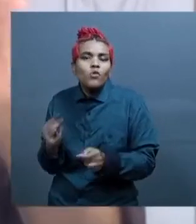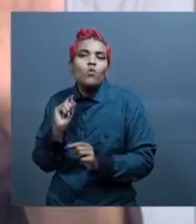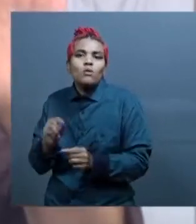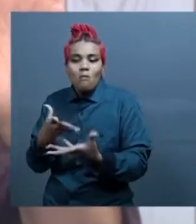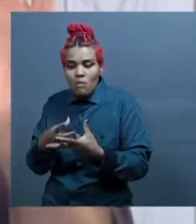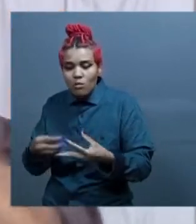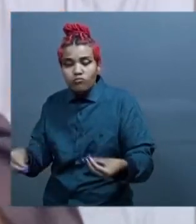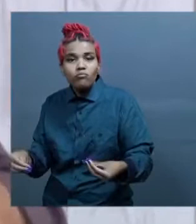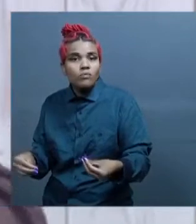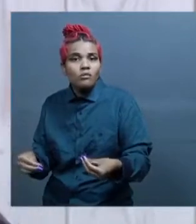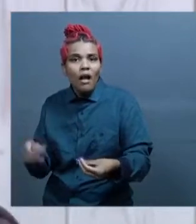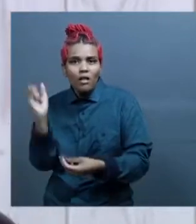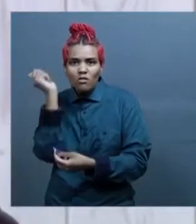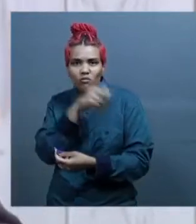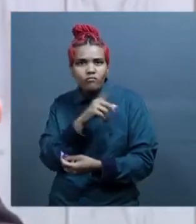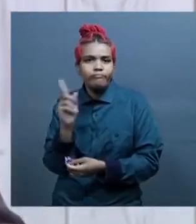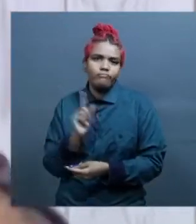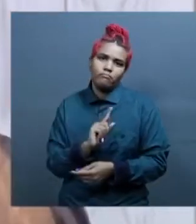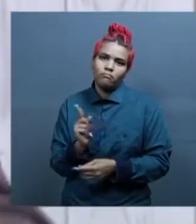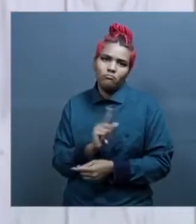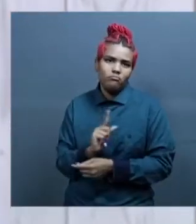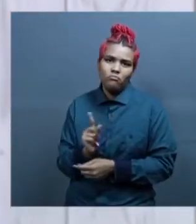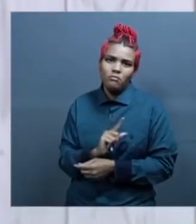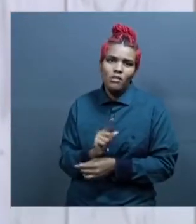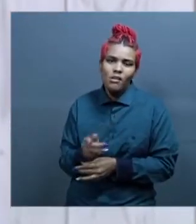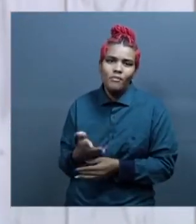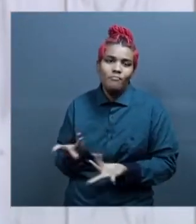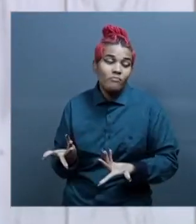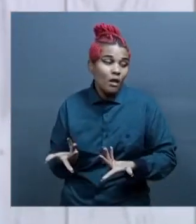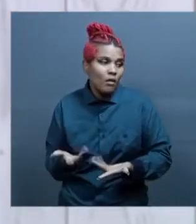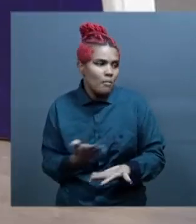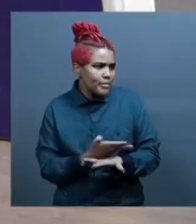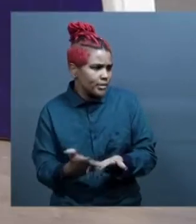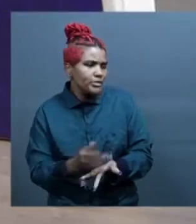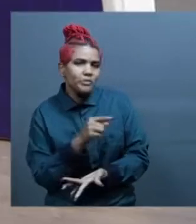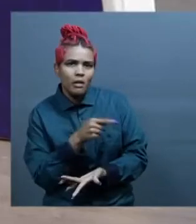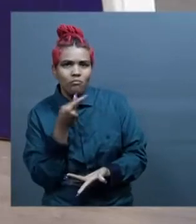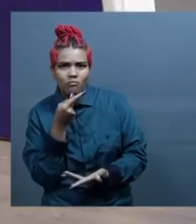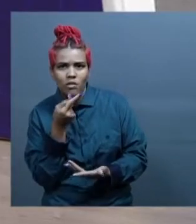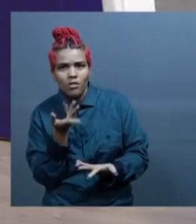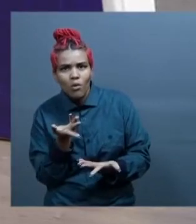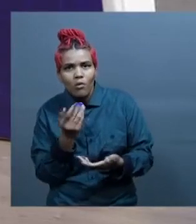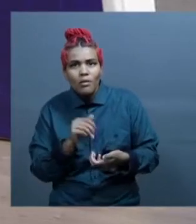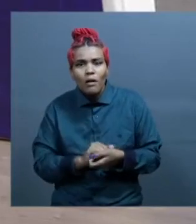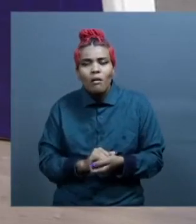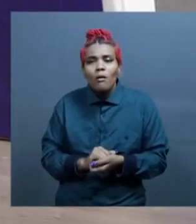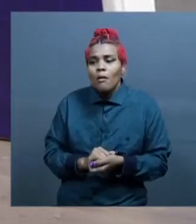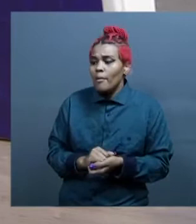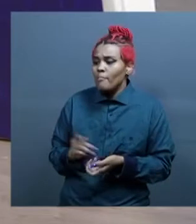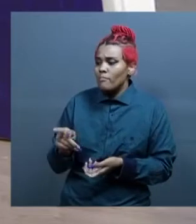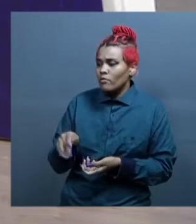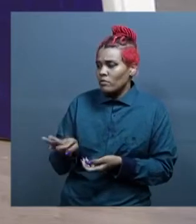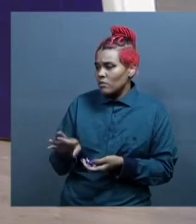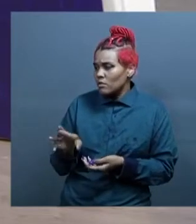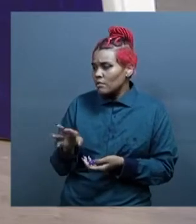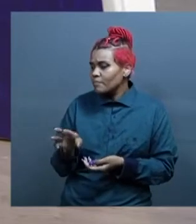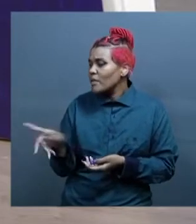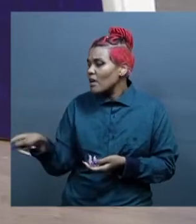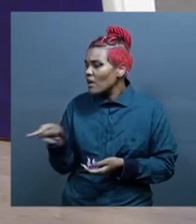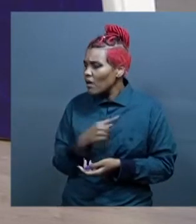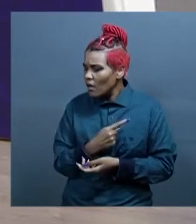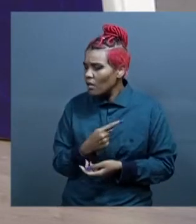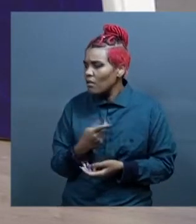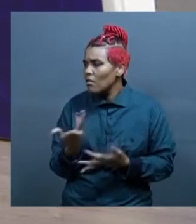complexa e não é complexa a partir daqui o professor a gente está falando o professor paulo césar a papel das universidades da